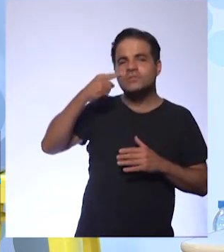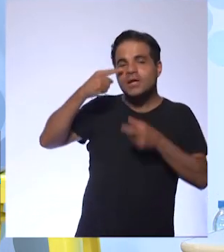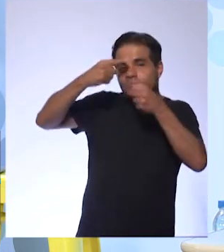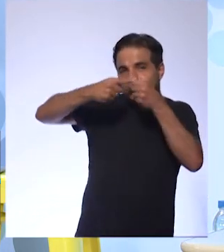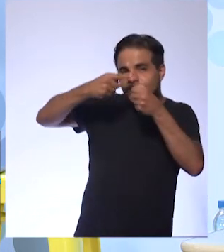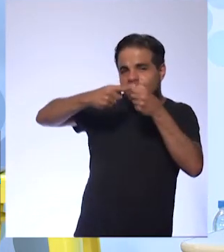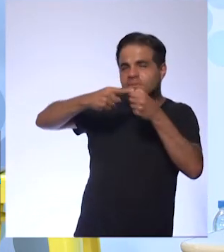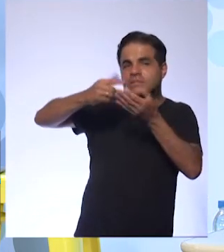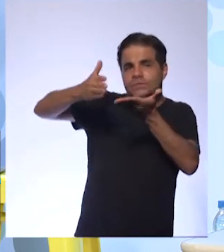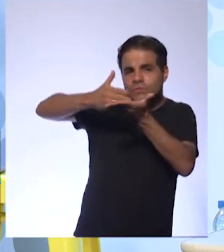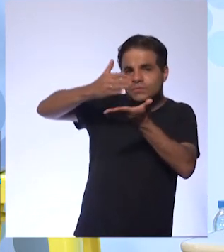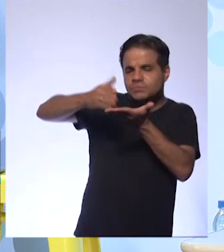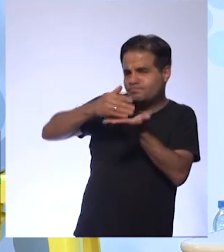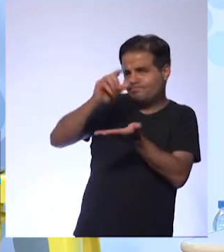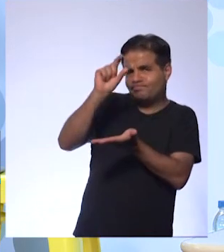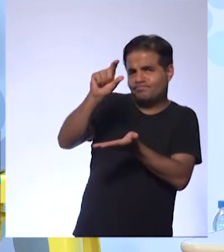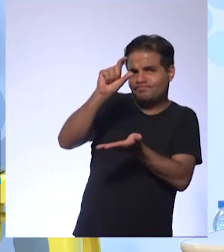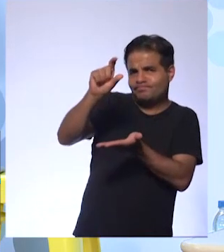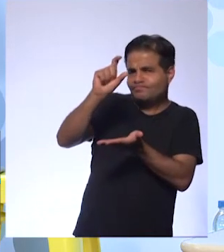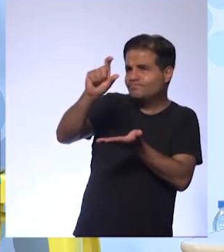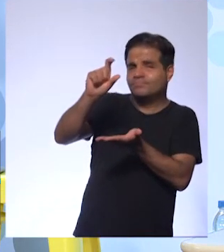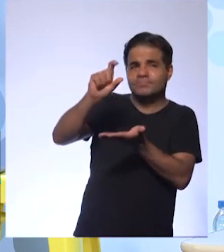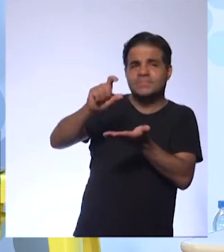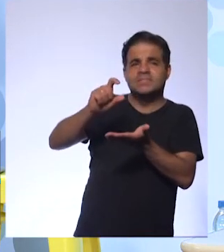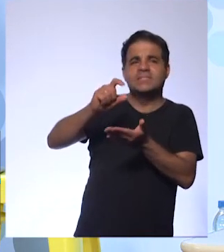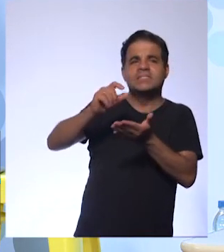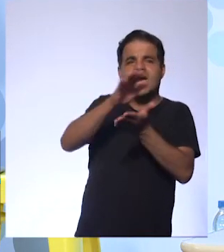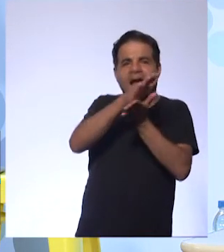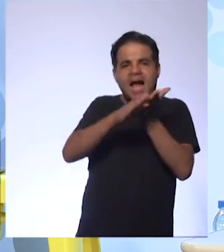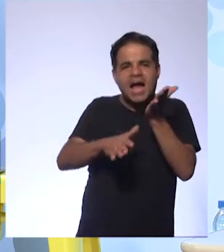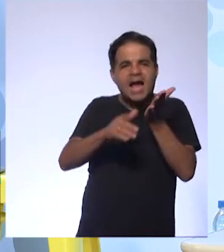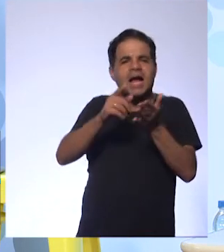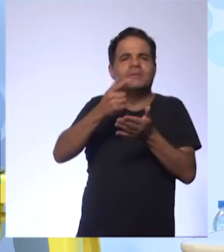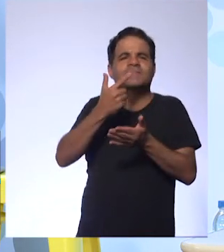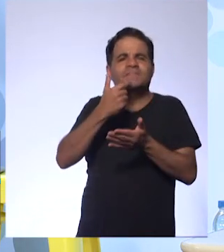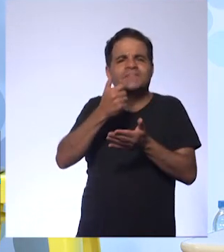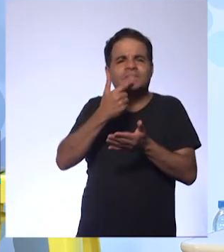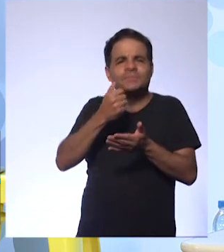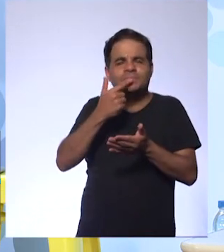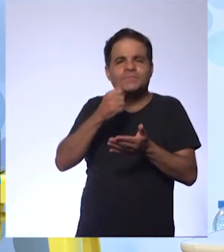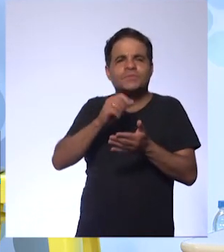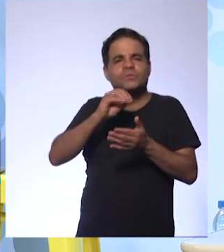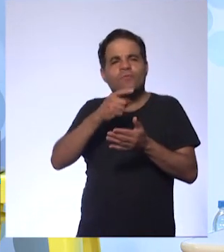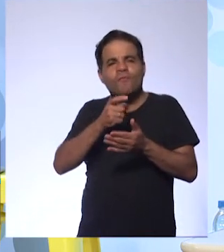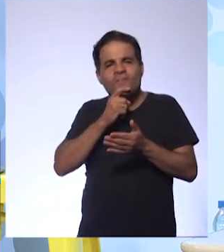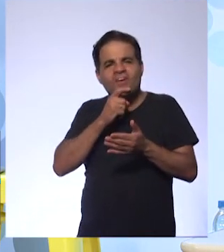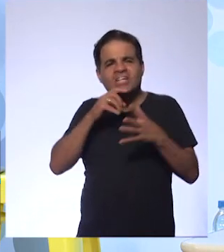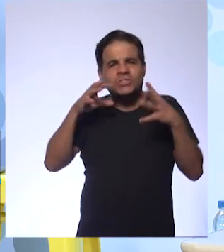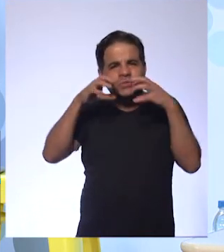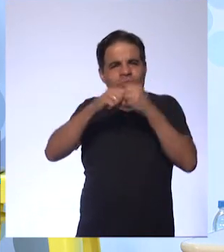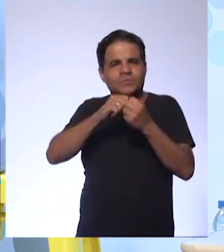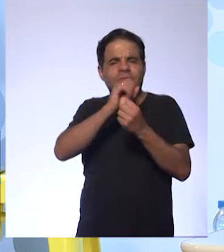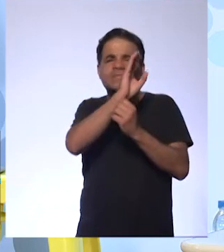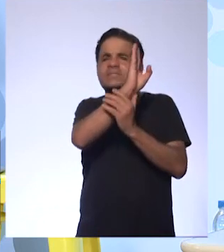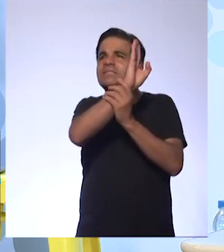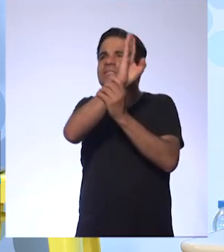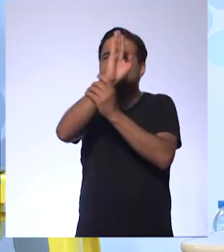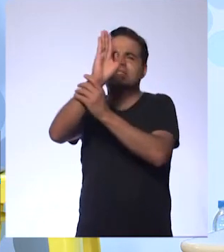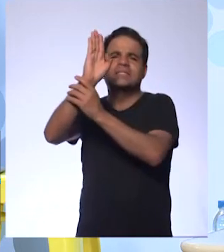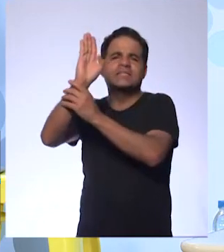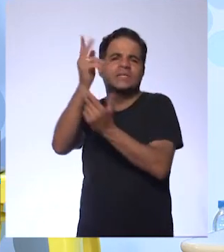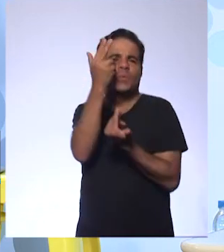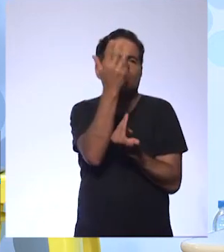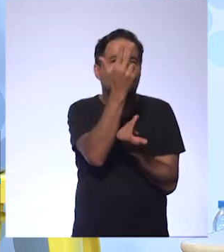interior, aqueles volumes de livros de capa vermelha, de couro, ou a capa verde escura, que são vários iguais, e